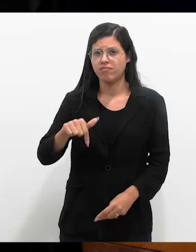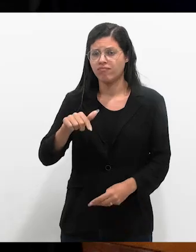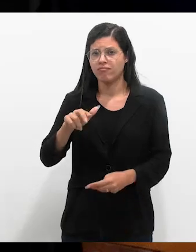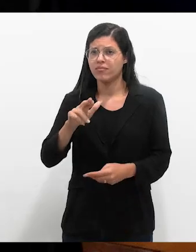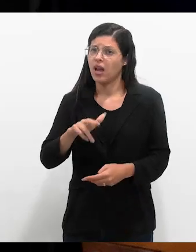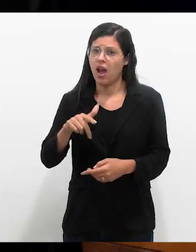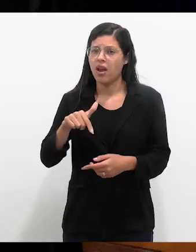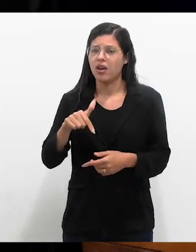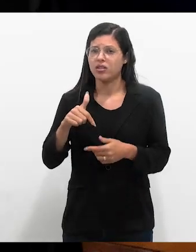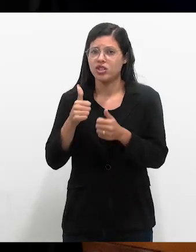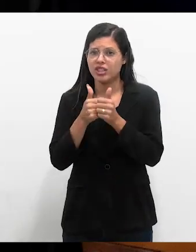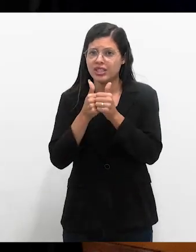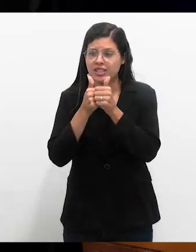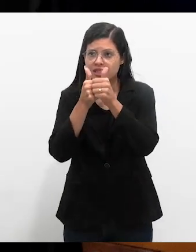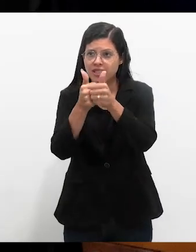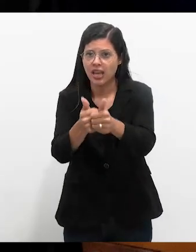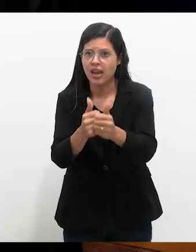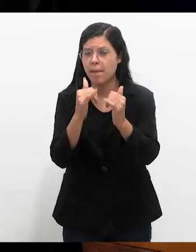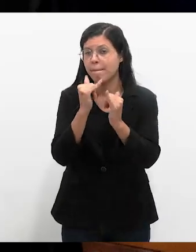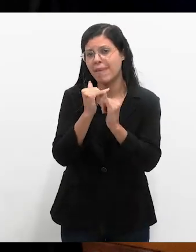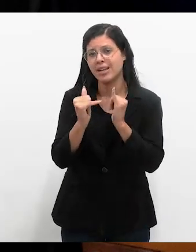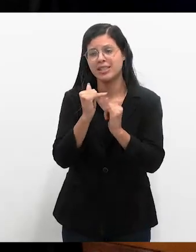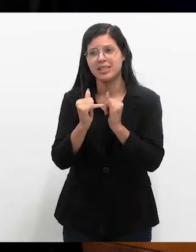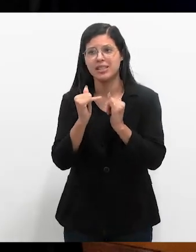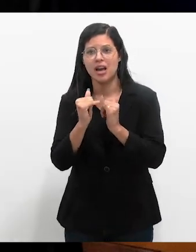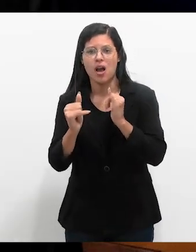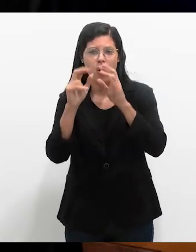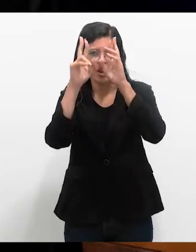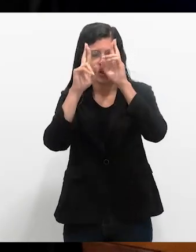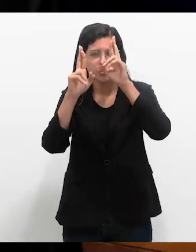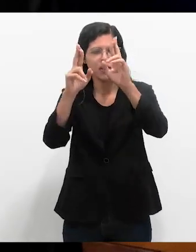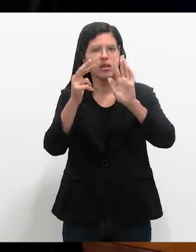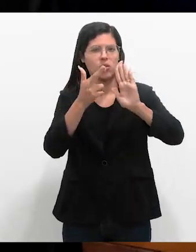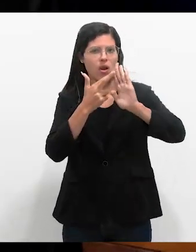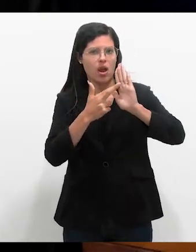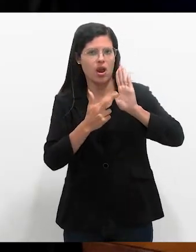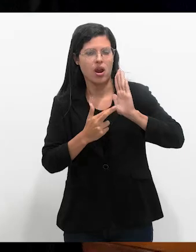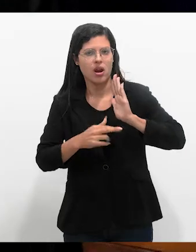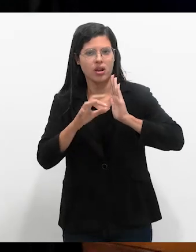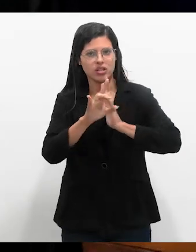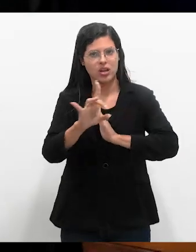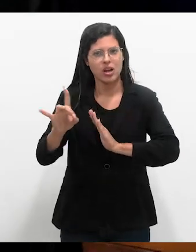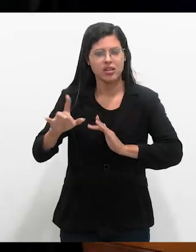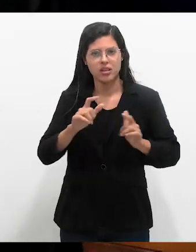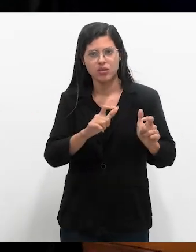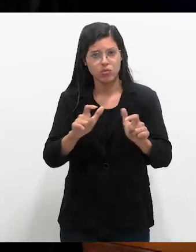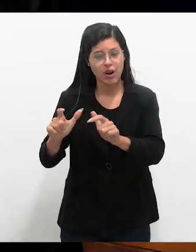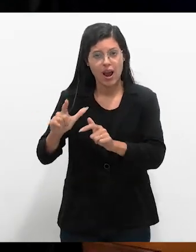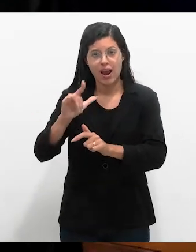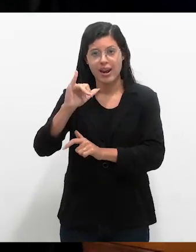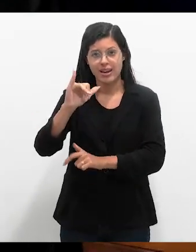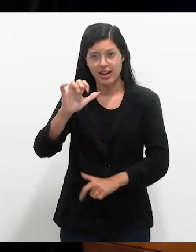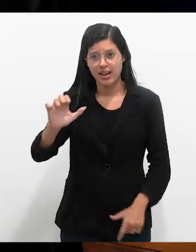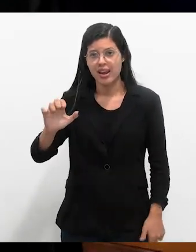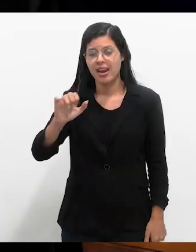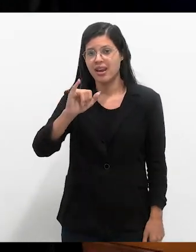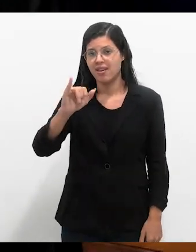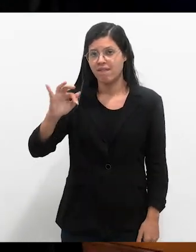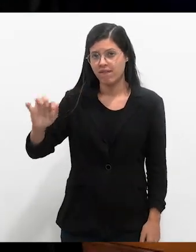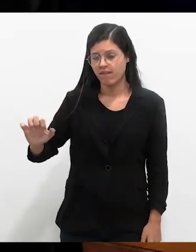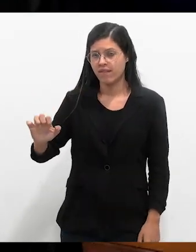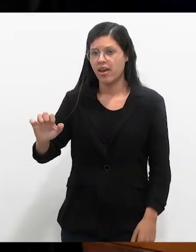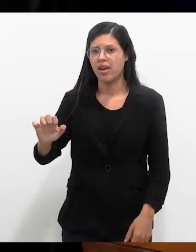filosofia imparcial, respeitando cada território, respeitando a regra de cada lugar. E aí, lei e fé, por ser o berço da nossa humanidade,